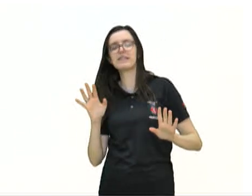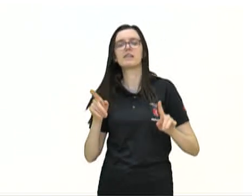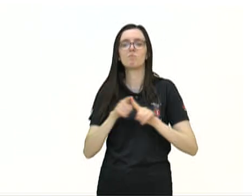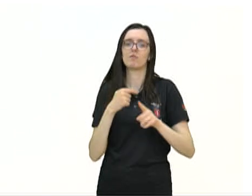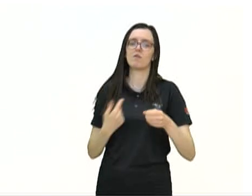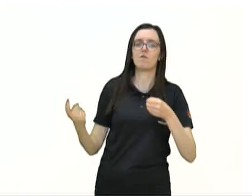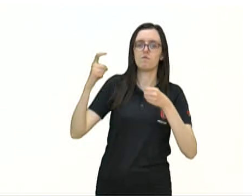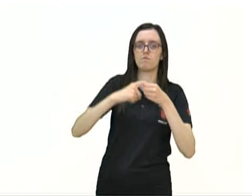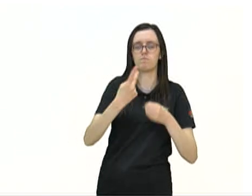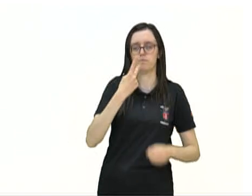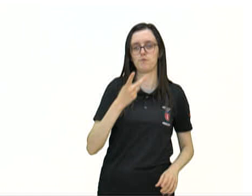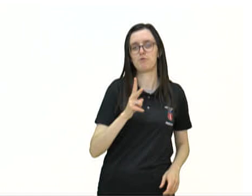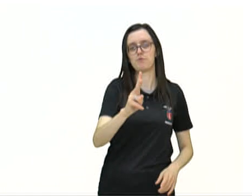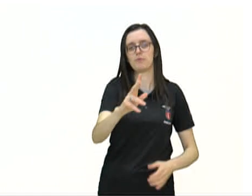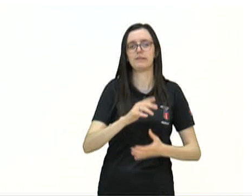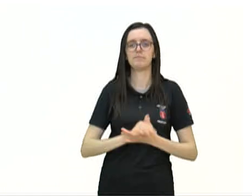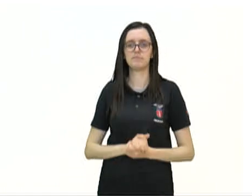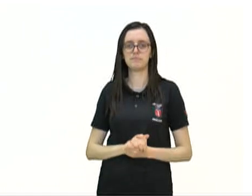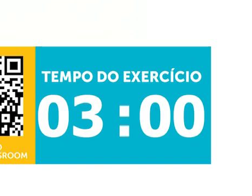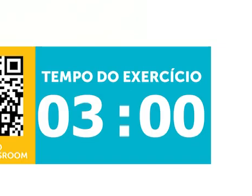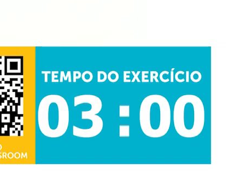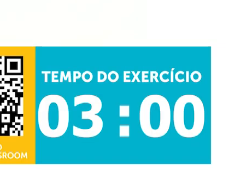volto para a gente continuar.